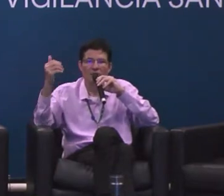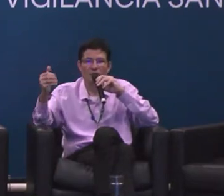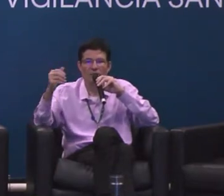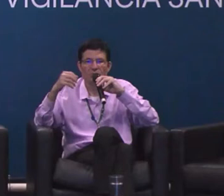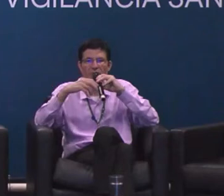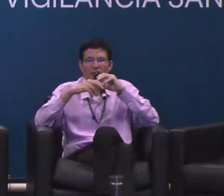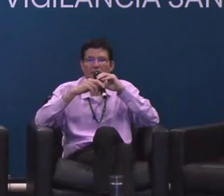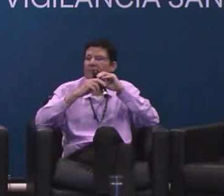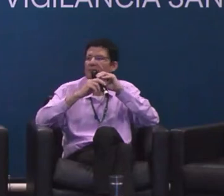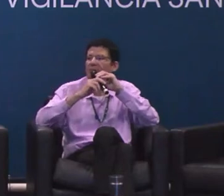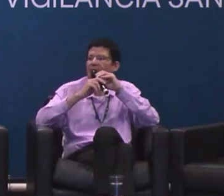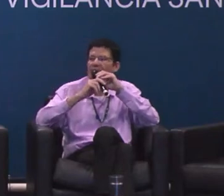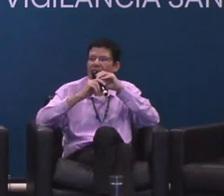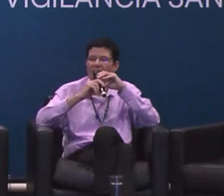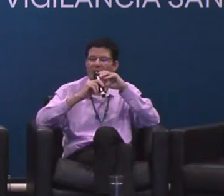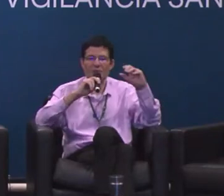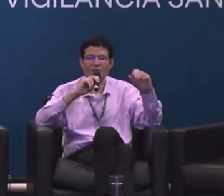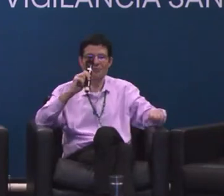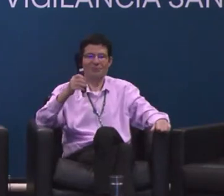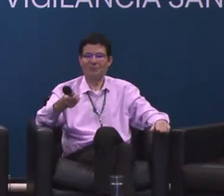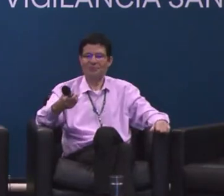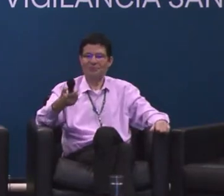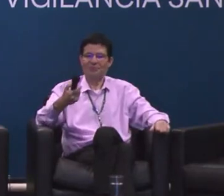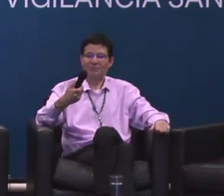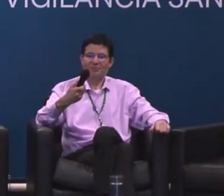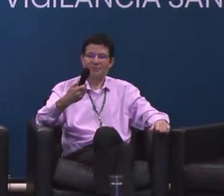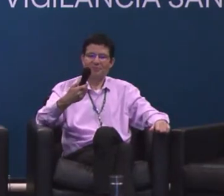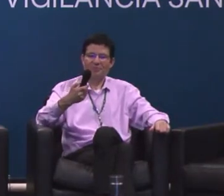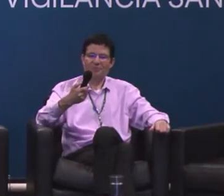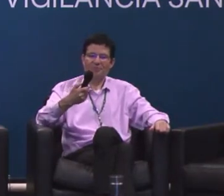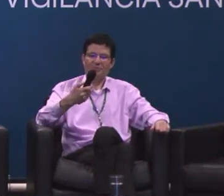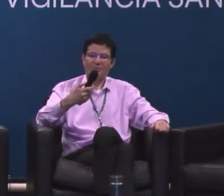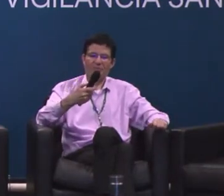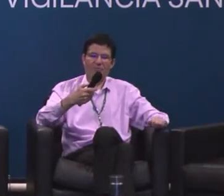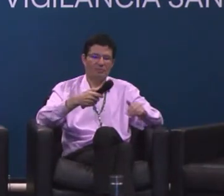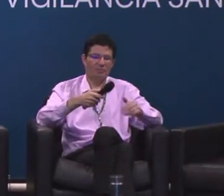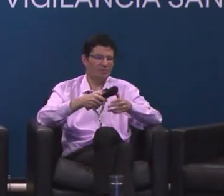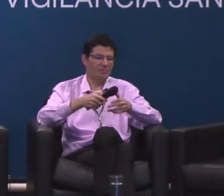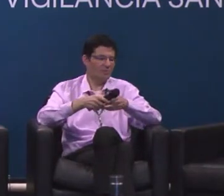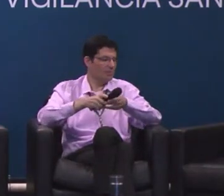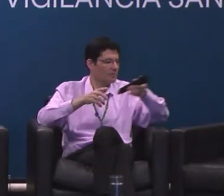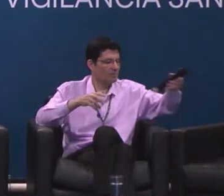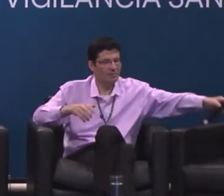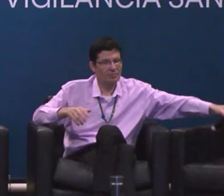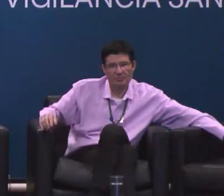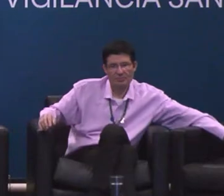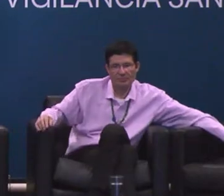e mais moderna. Pronto, é isso. Obrigada, Alex. Pode passar.